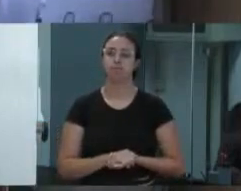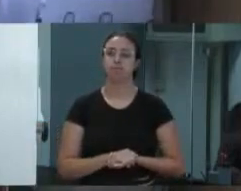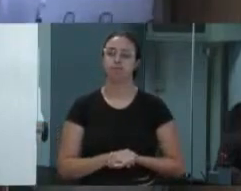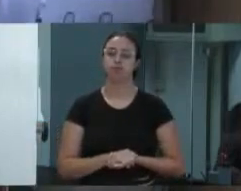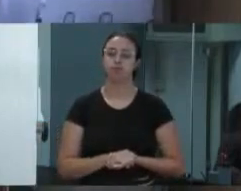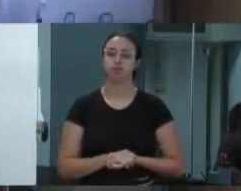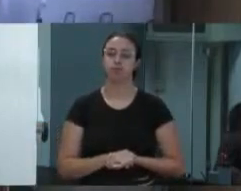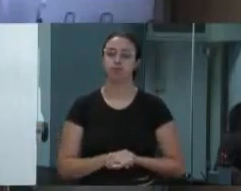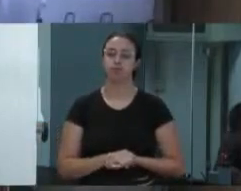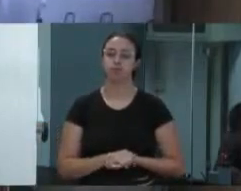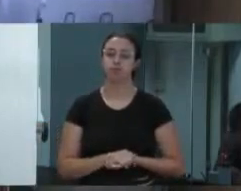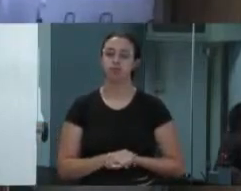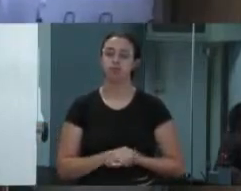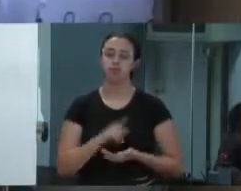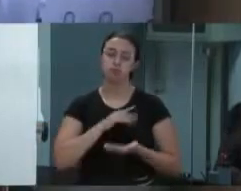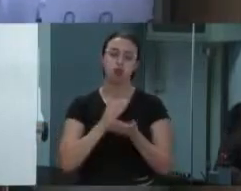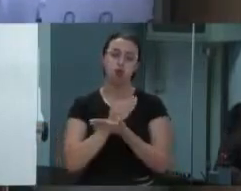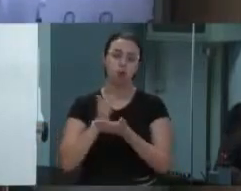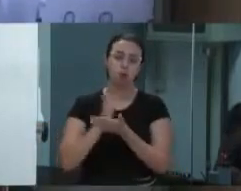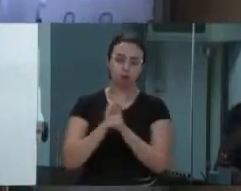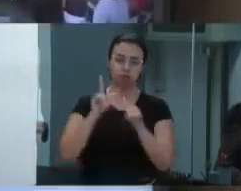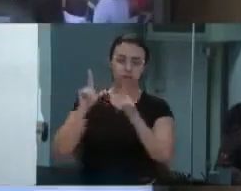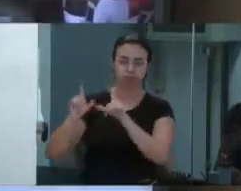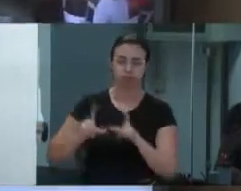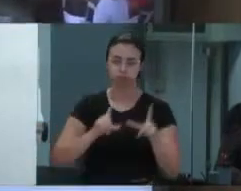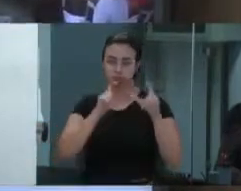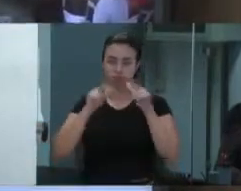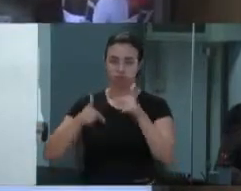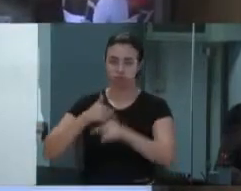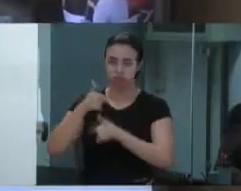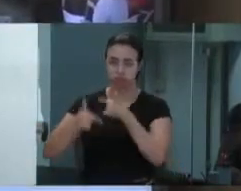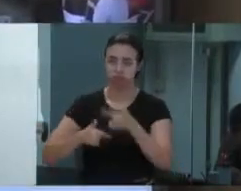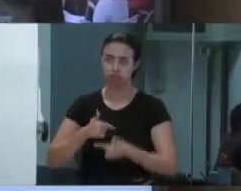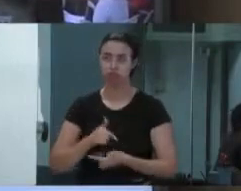Aí um pouquinho dos nossos, né, as fotos aí dos nossos serviços.